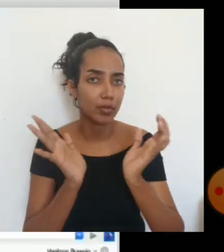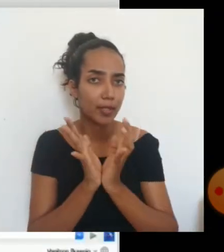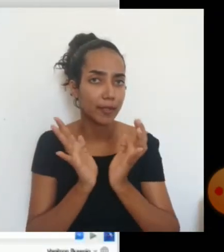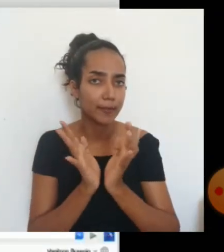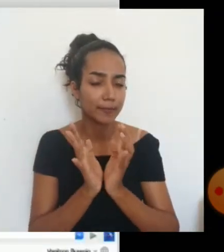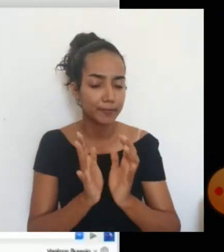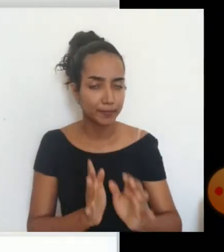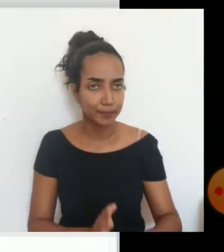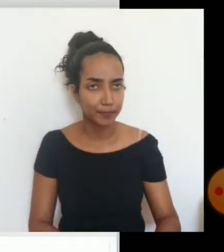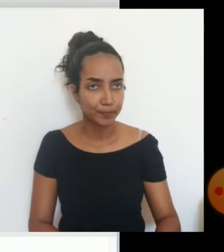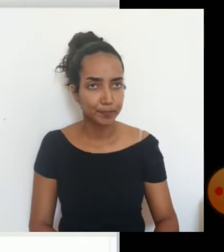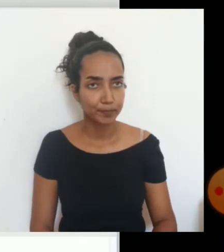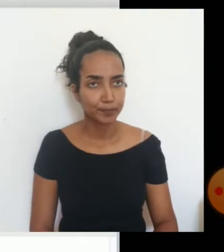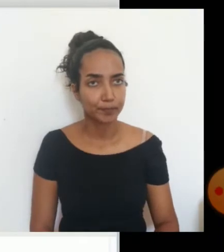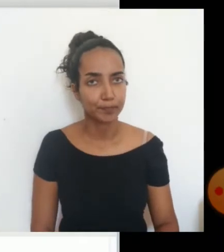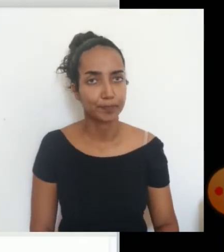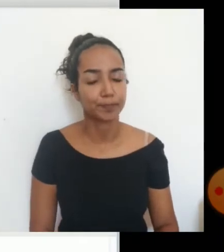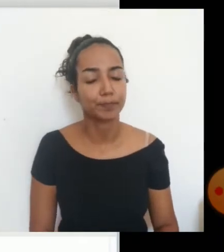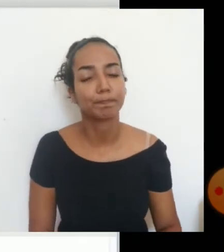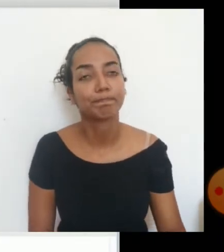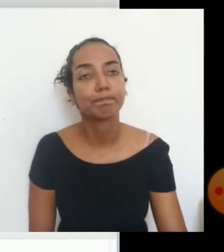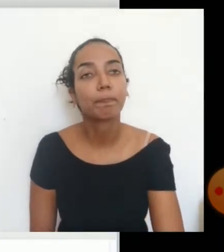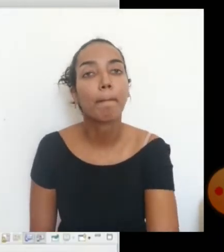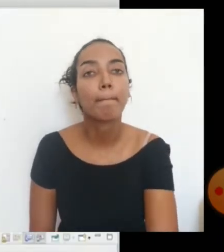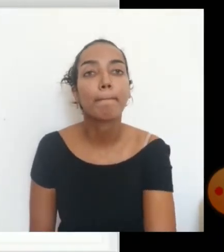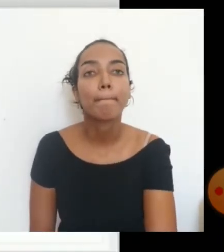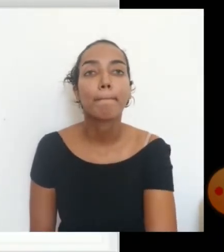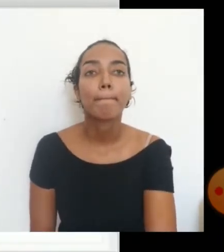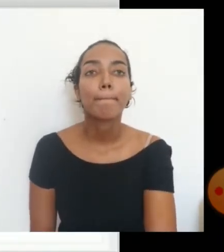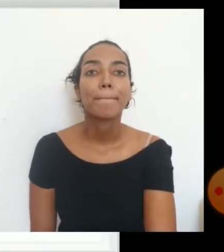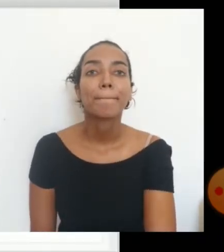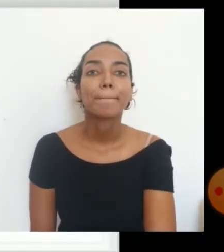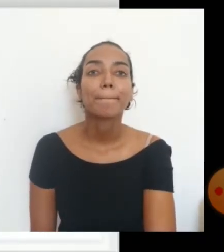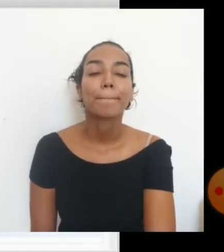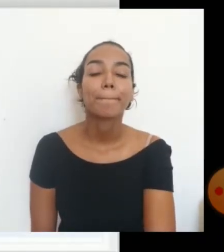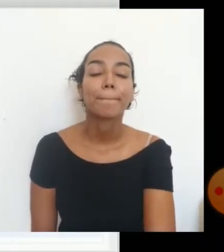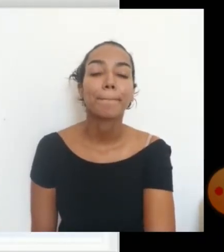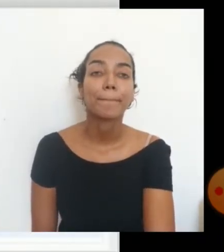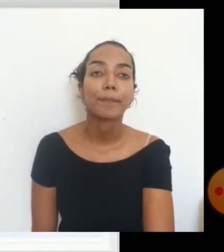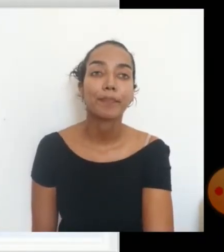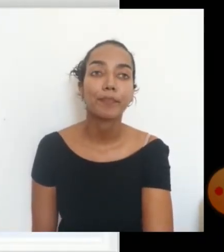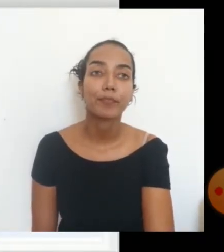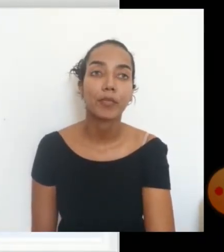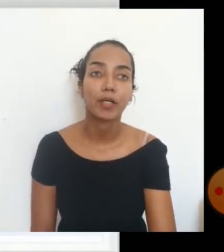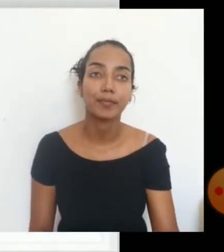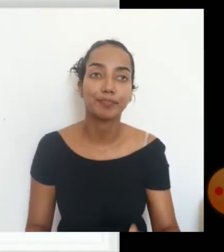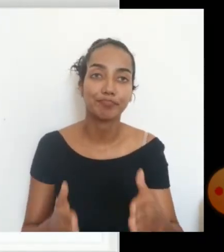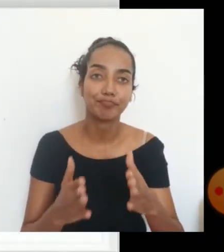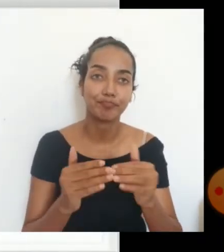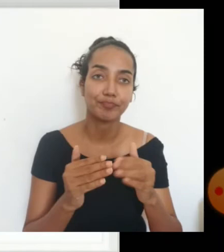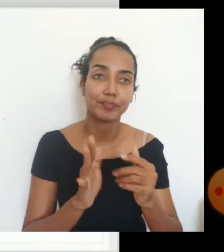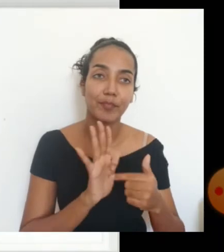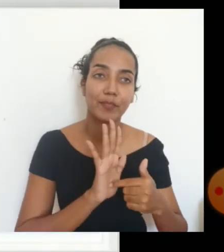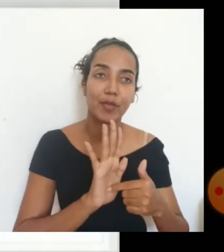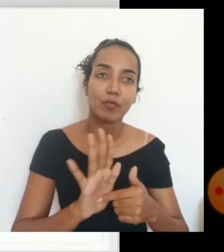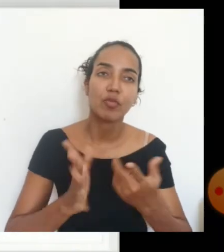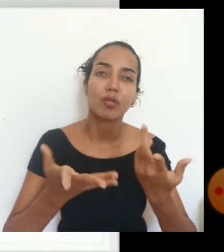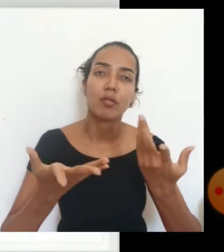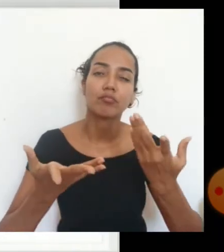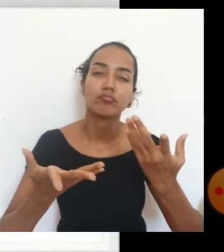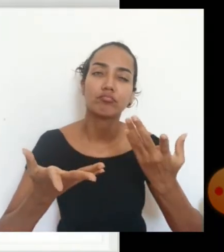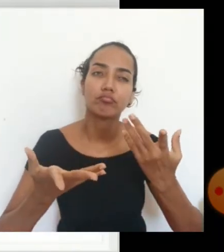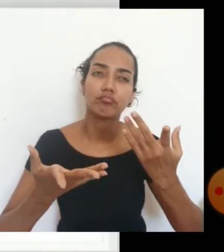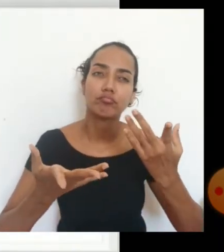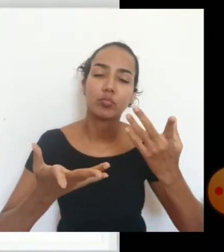Tá? Basicamente, pedir para imprimir aí os atributos número e saldo. Deixa eu executar aqui